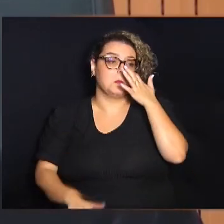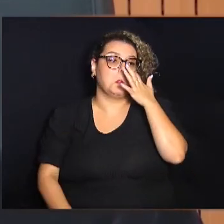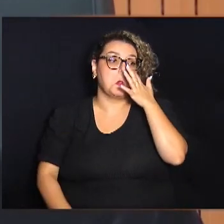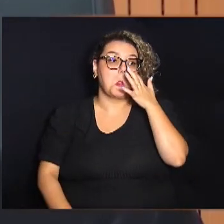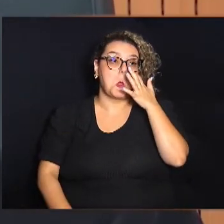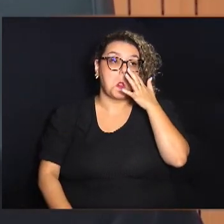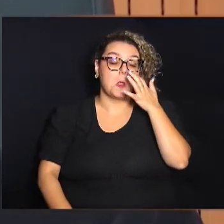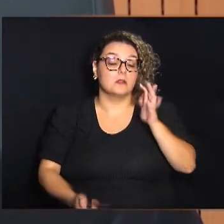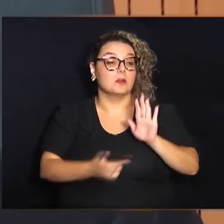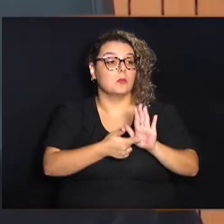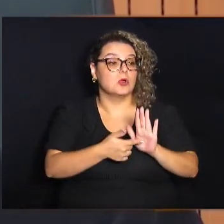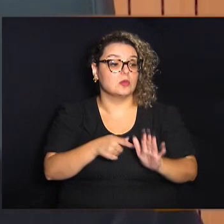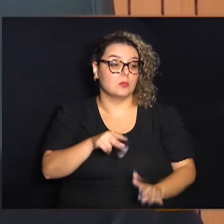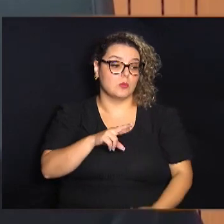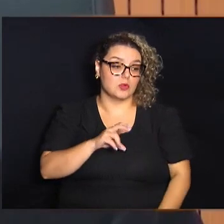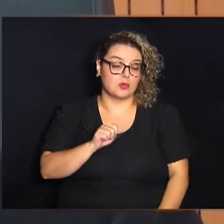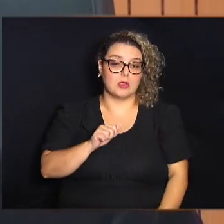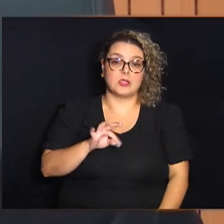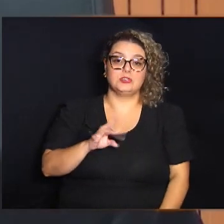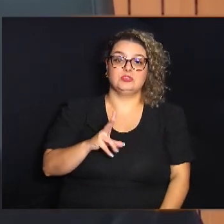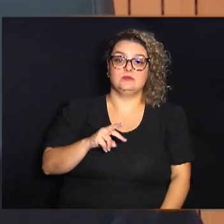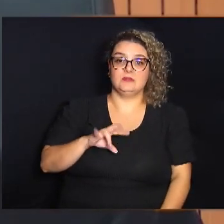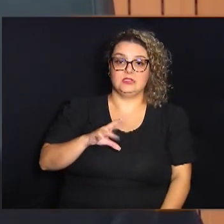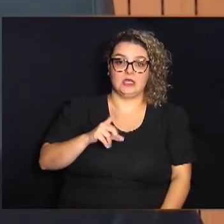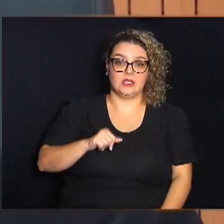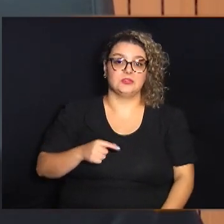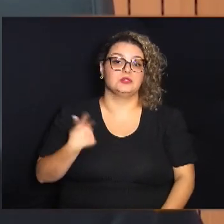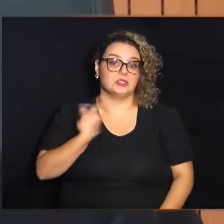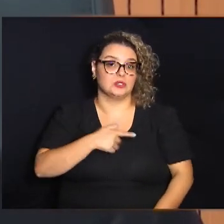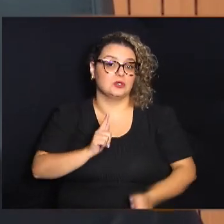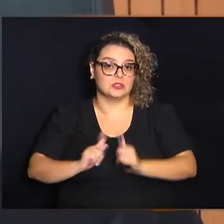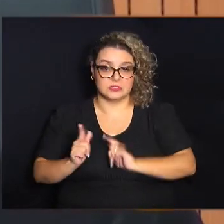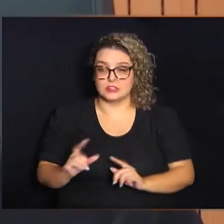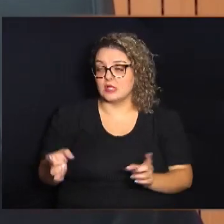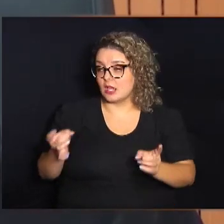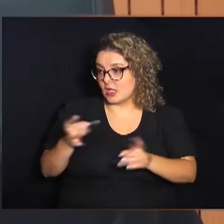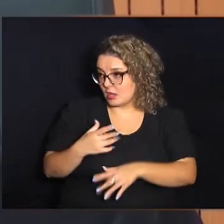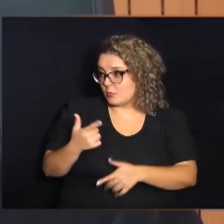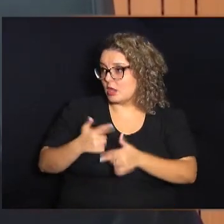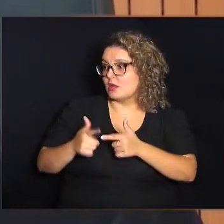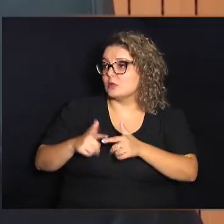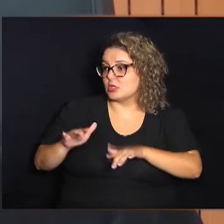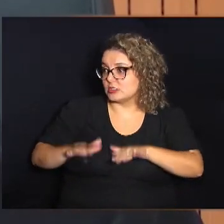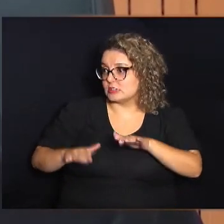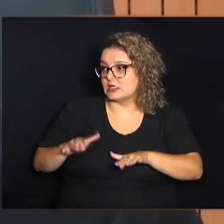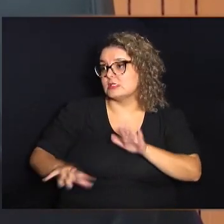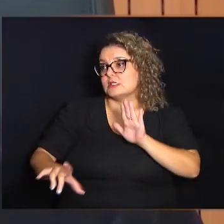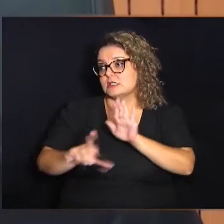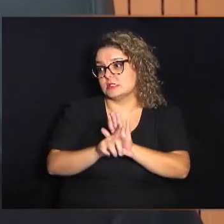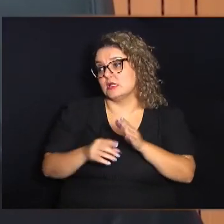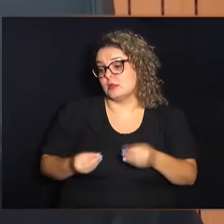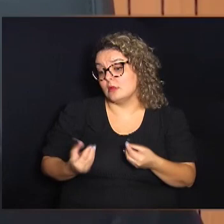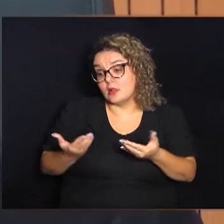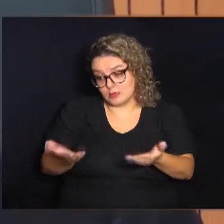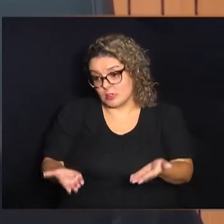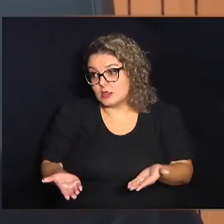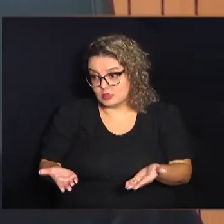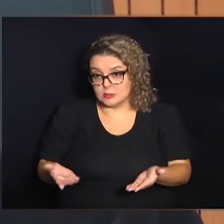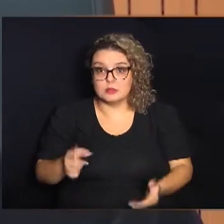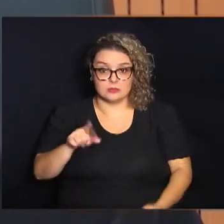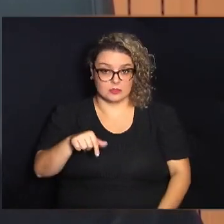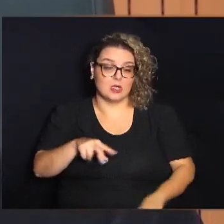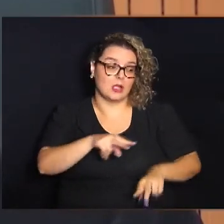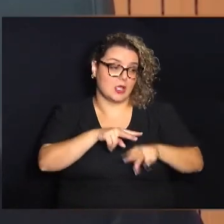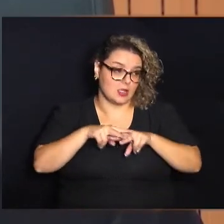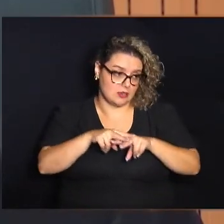uma proatividade da nossa gestão e equacionar esses problemas que, às vezes, a legislação traz, né? E a revisão